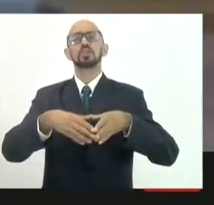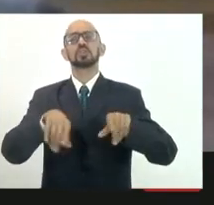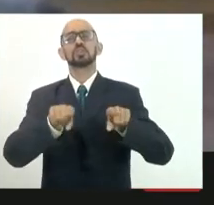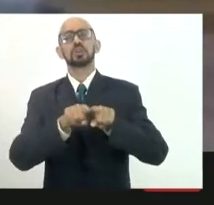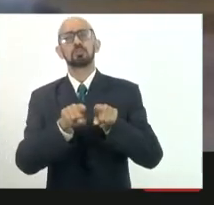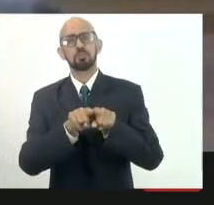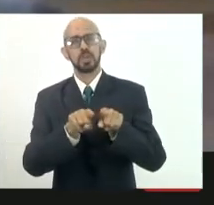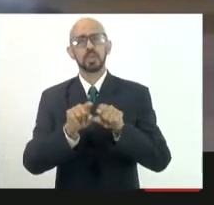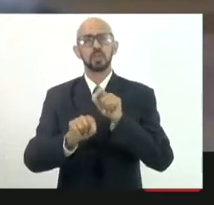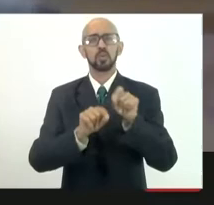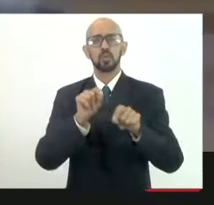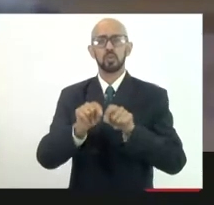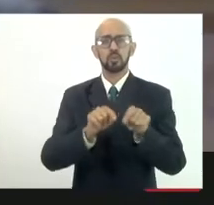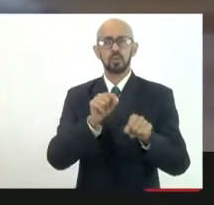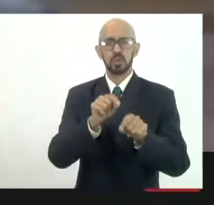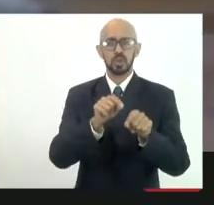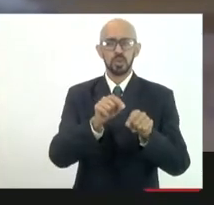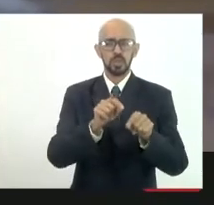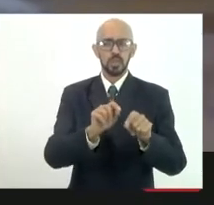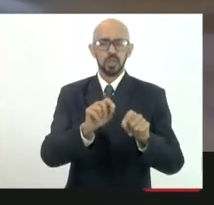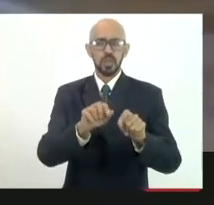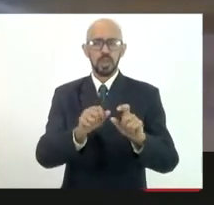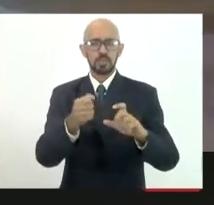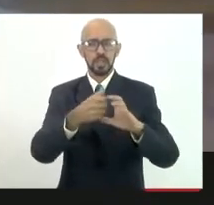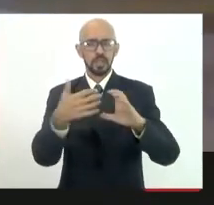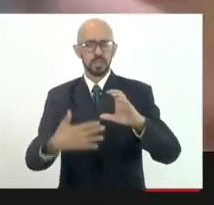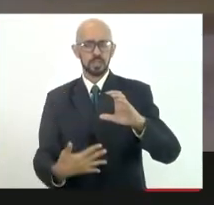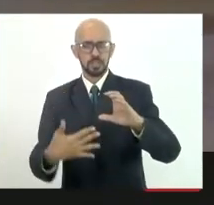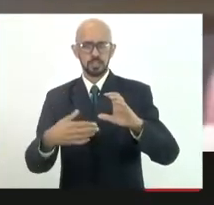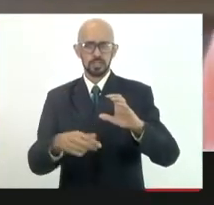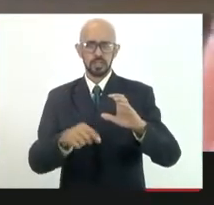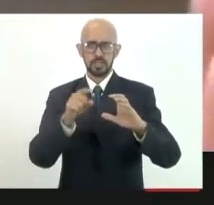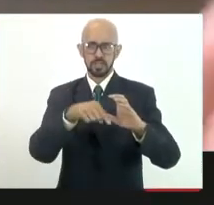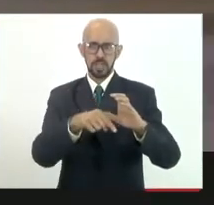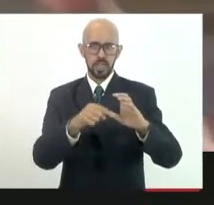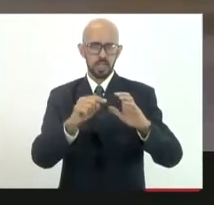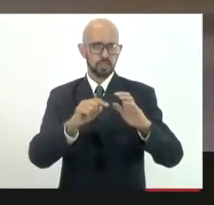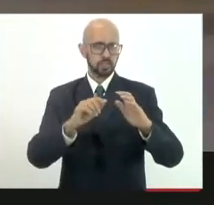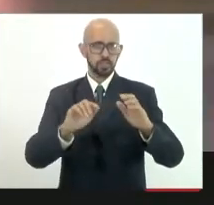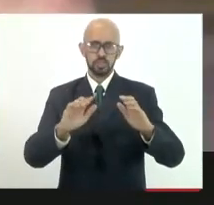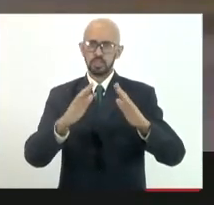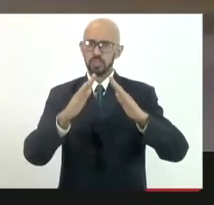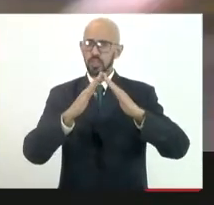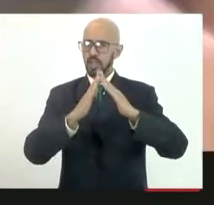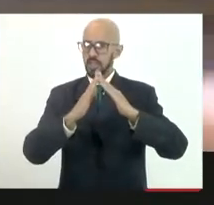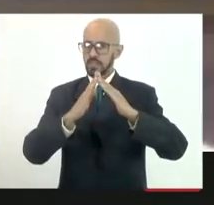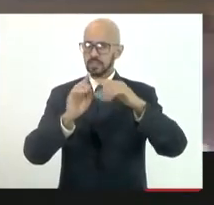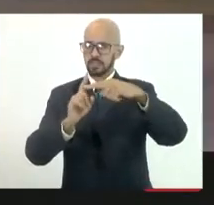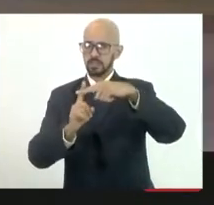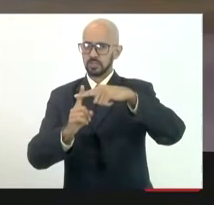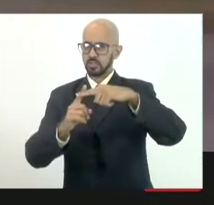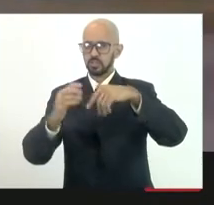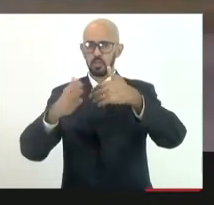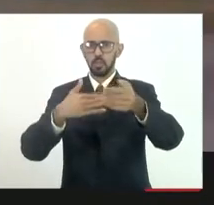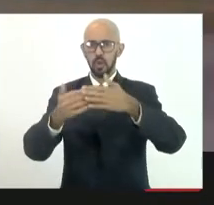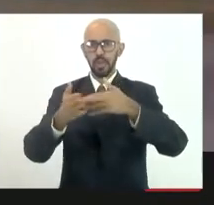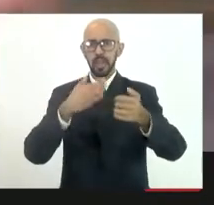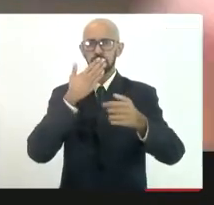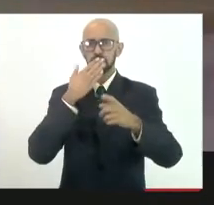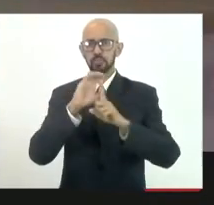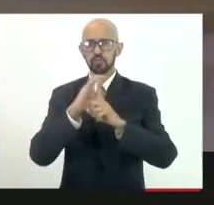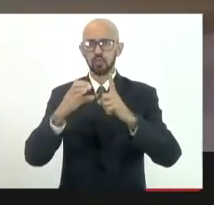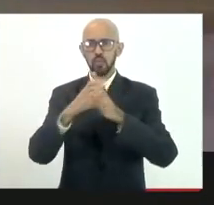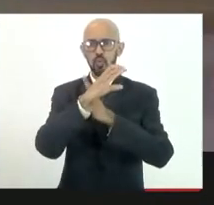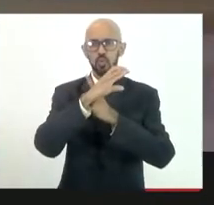tributária que se atribui a templos de qualquer culto, ser entendida, por exemplo, à